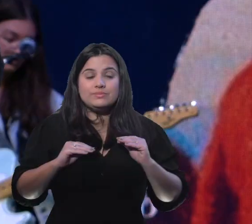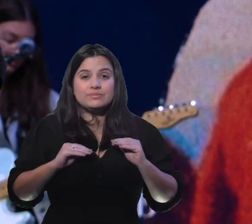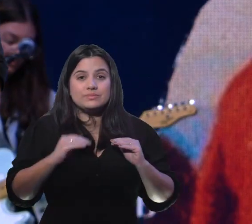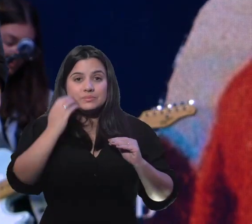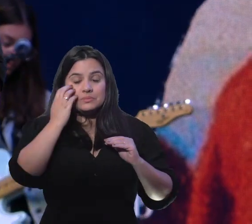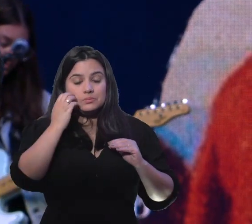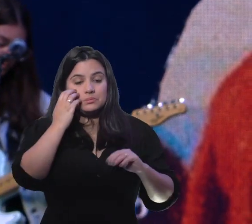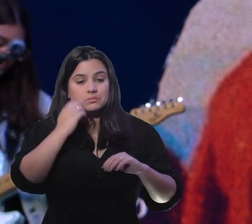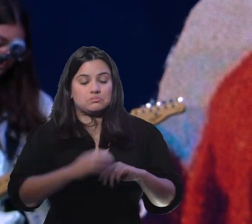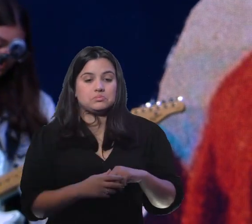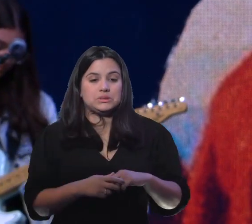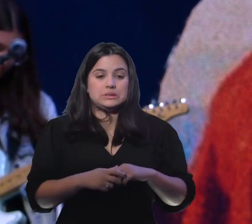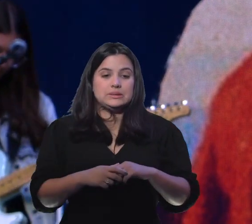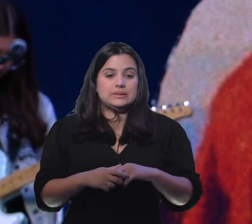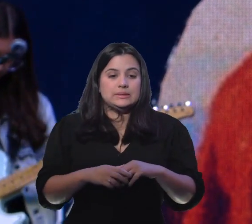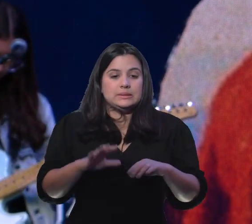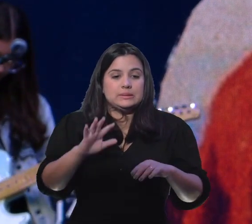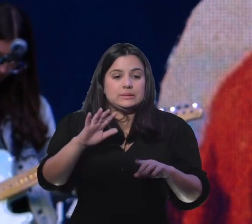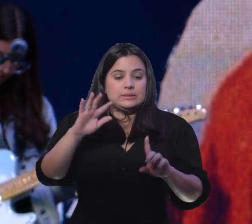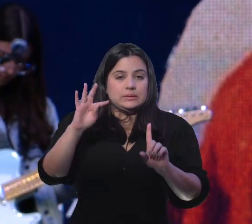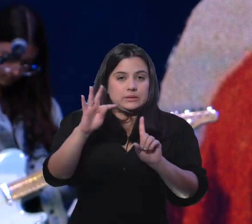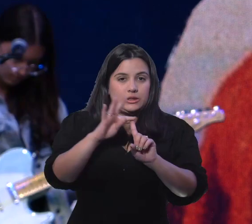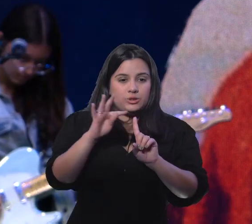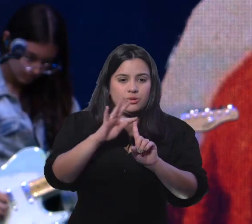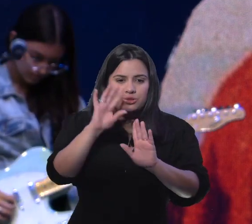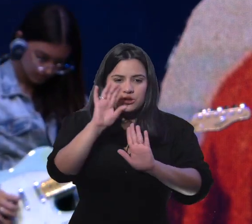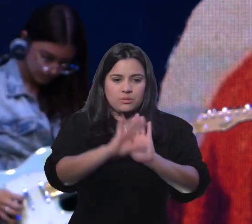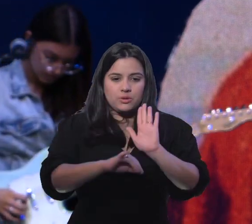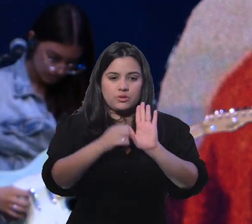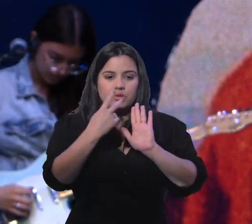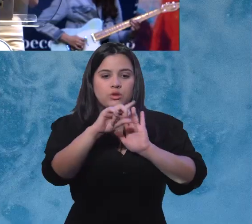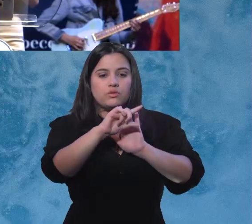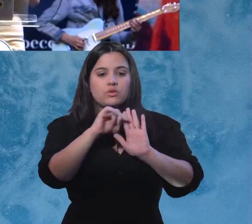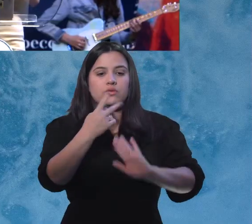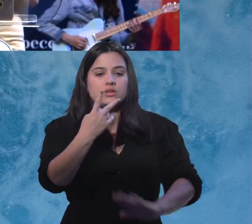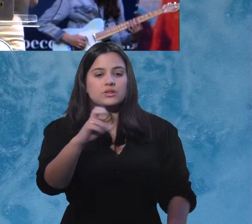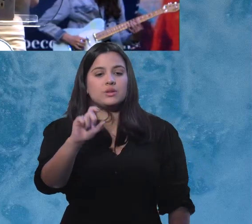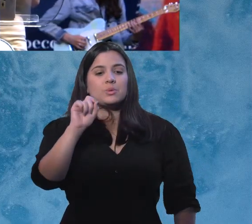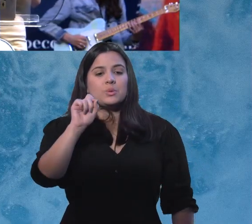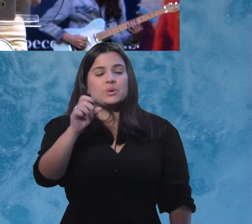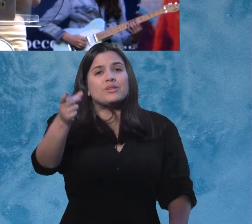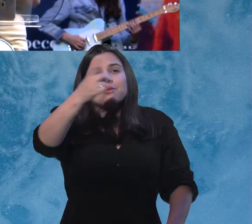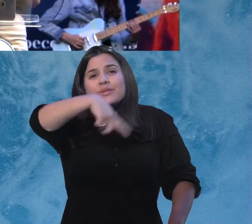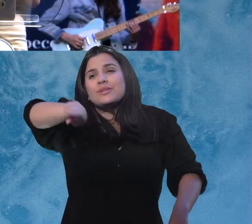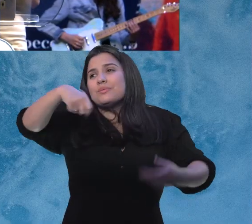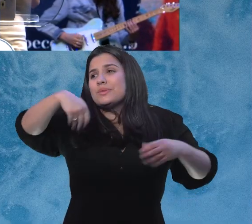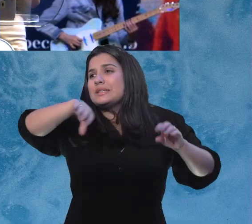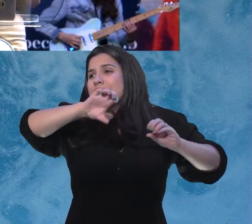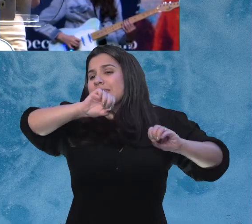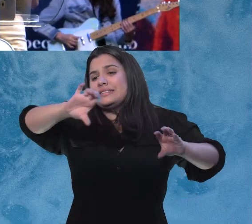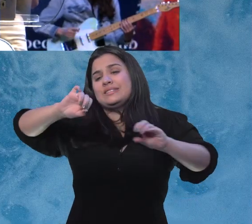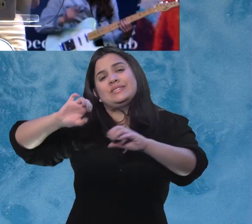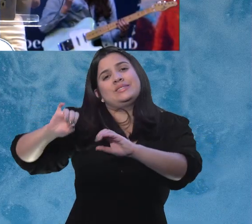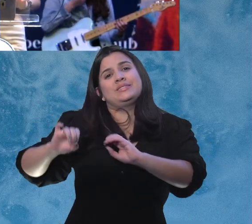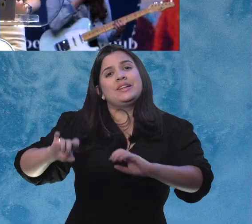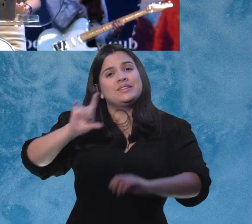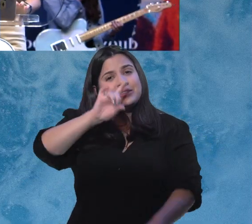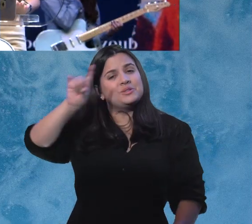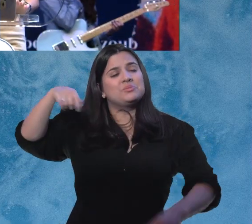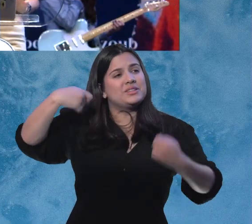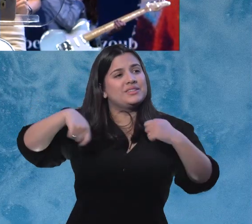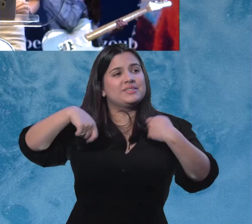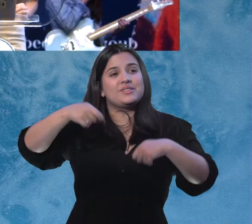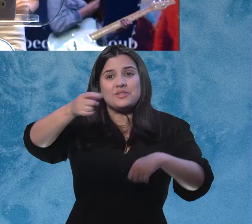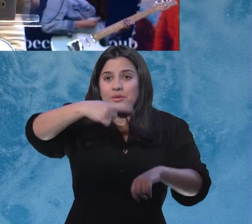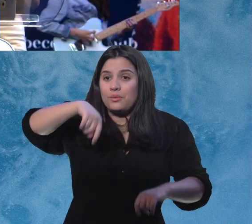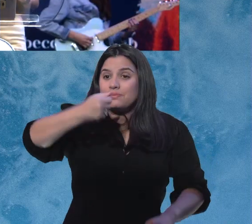2 Timóteo 2:25 diz assim: instrua com mansidão aqueles que se opõem, na esperança de que Deus os leve ao arrependimento